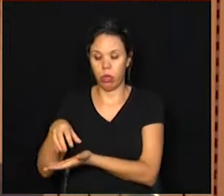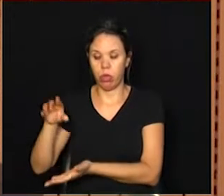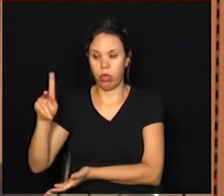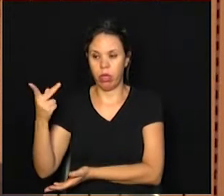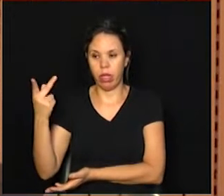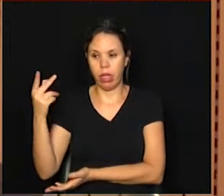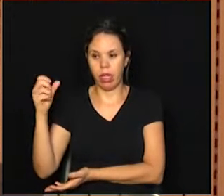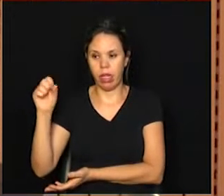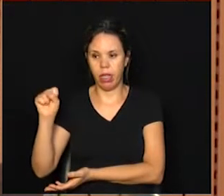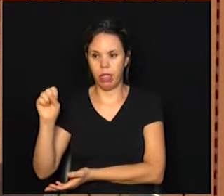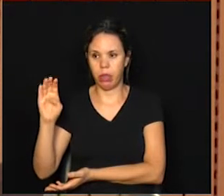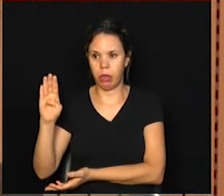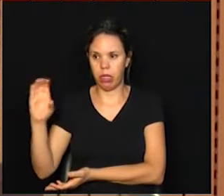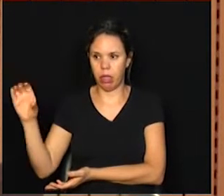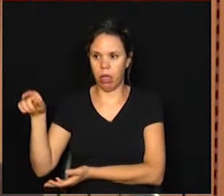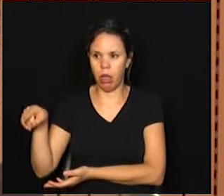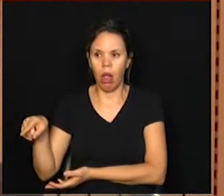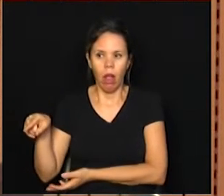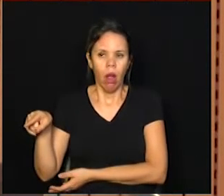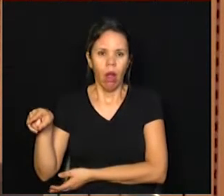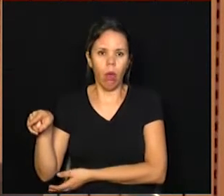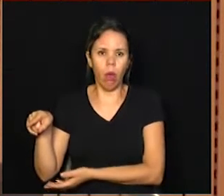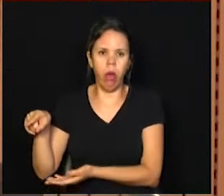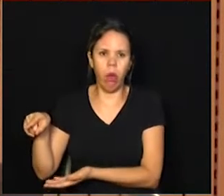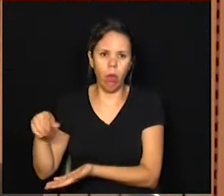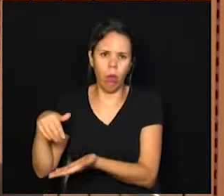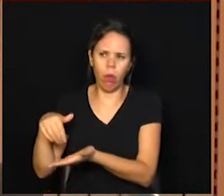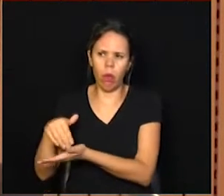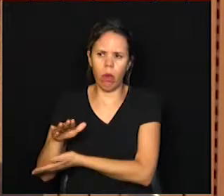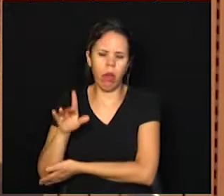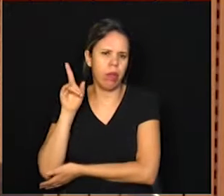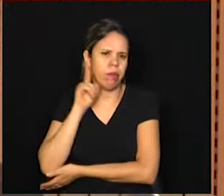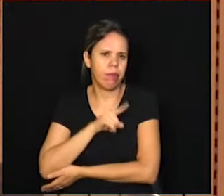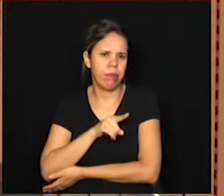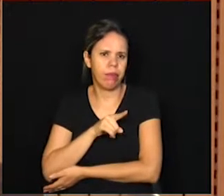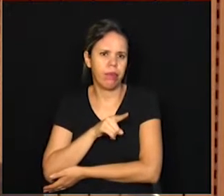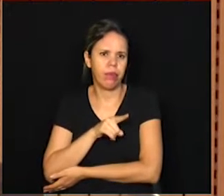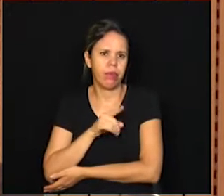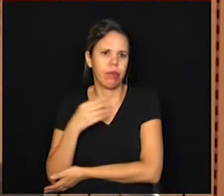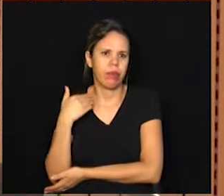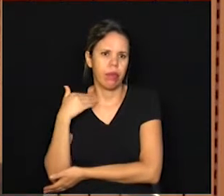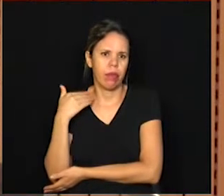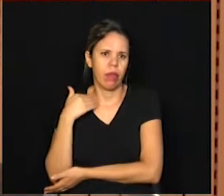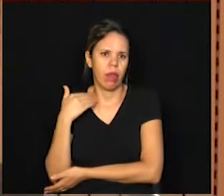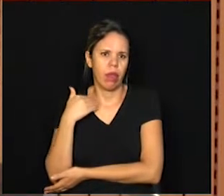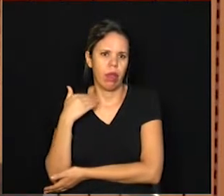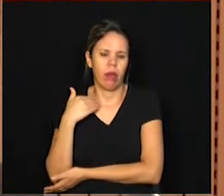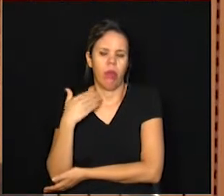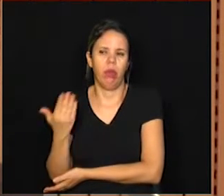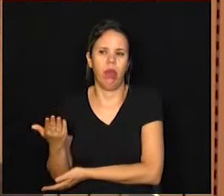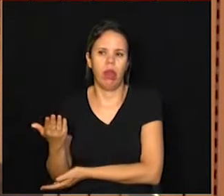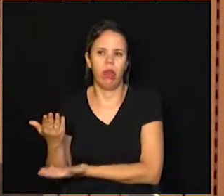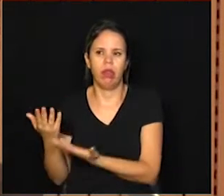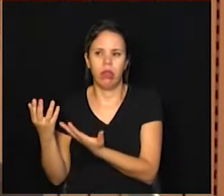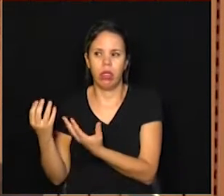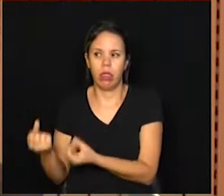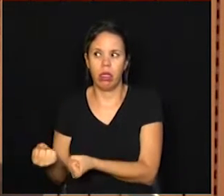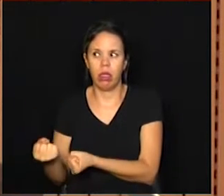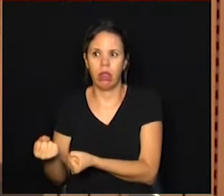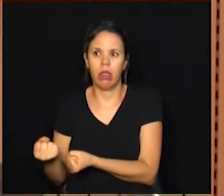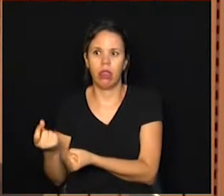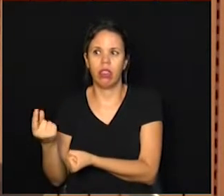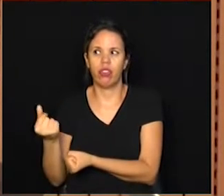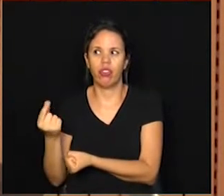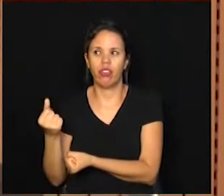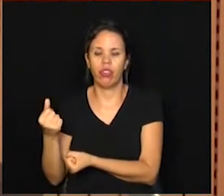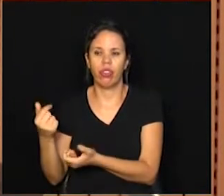do HSBC? Foi expulso dos Estados Unidos como um banco lavador de recursos, lavador de dinheiro.